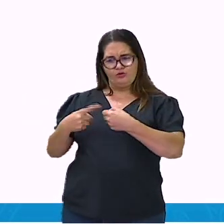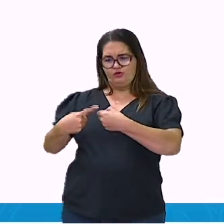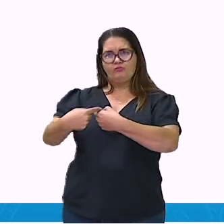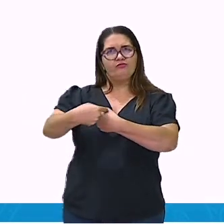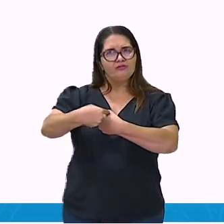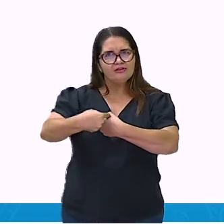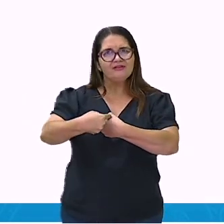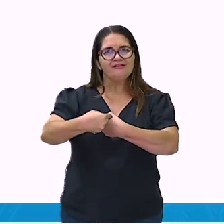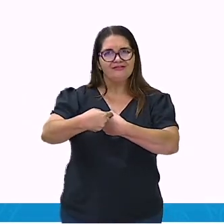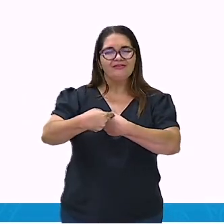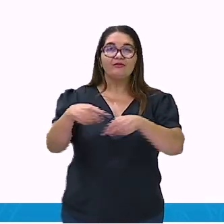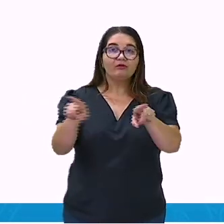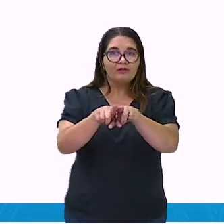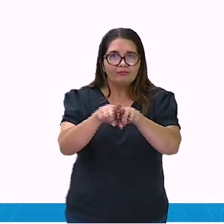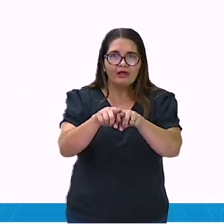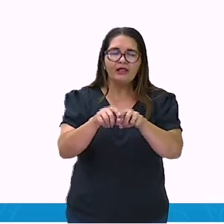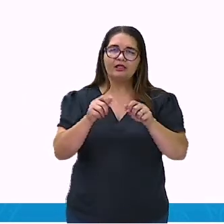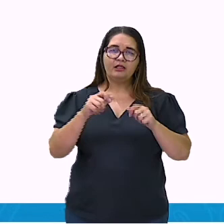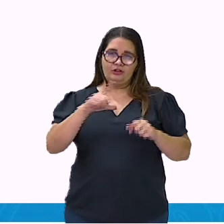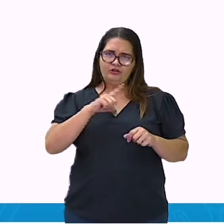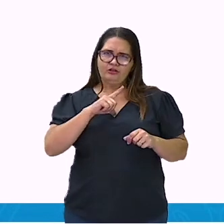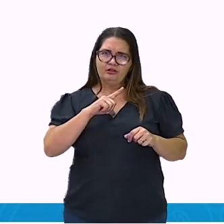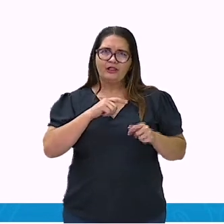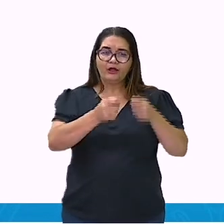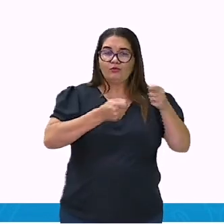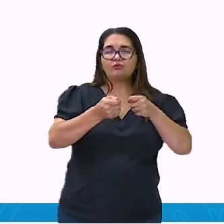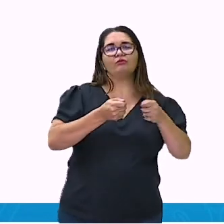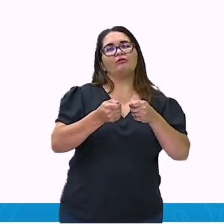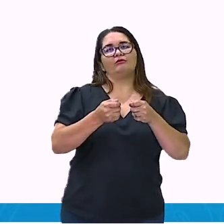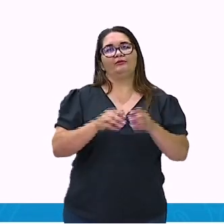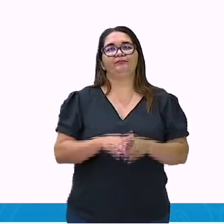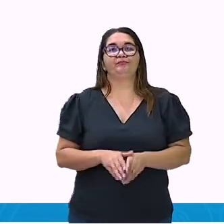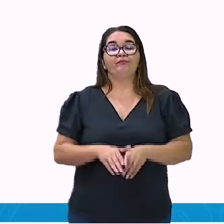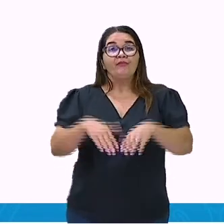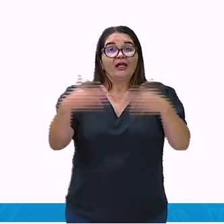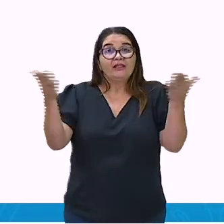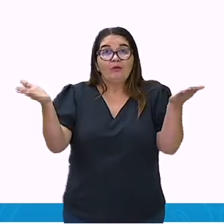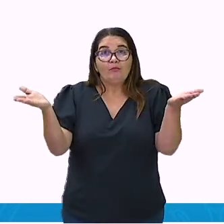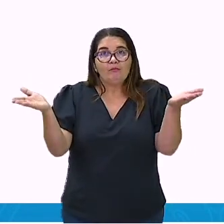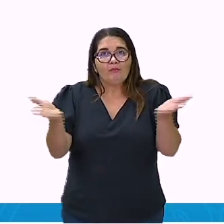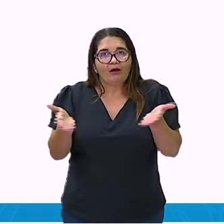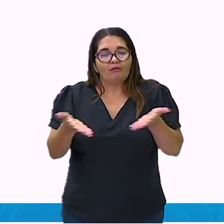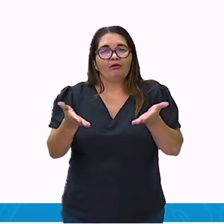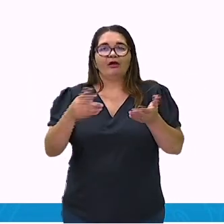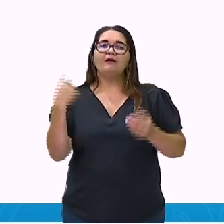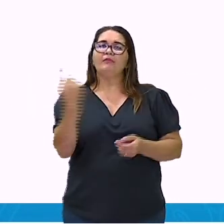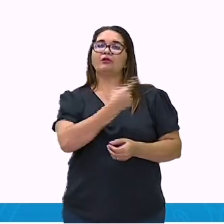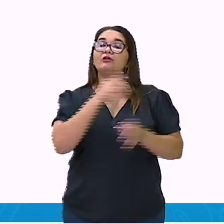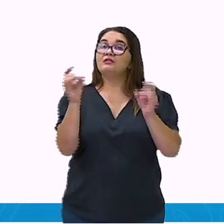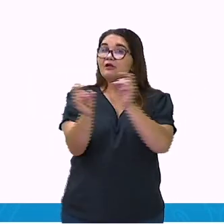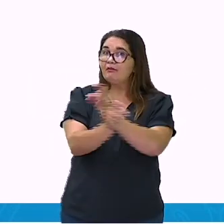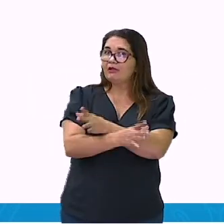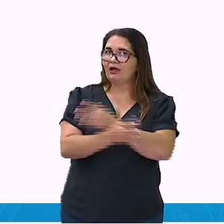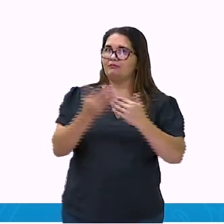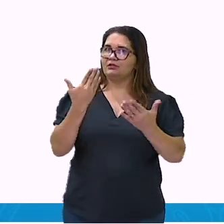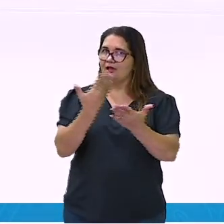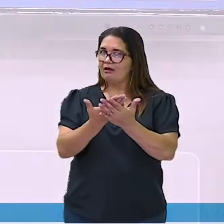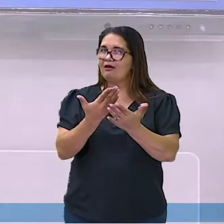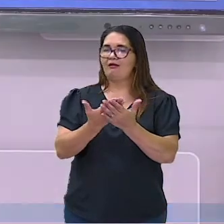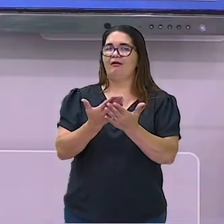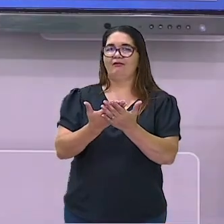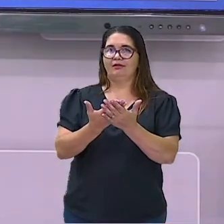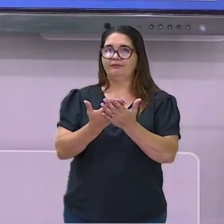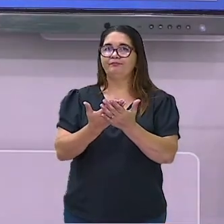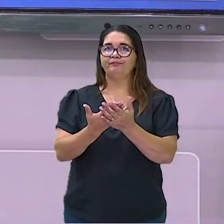nossos prefeitos e os vereadores. Bom, para finalizar a nossa aula, nós